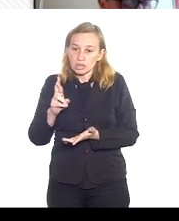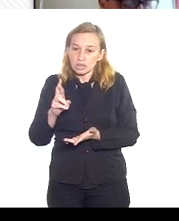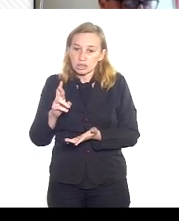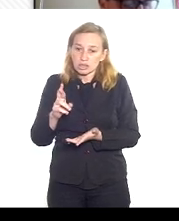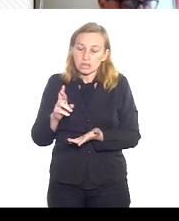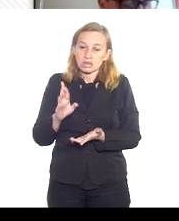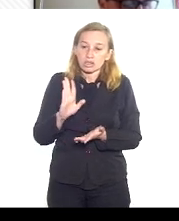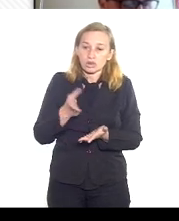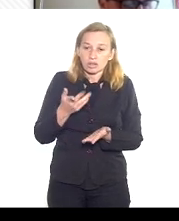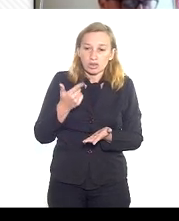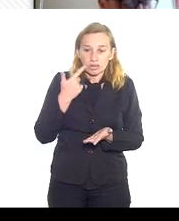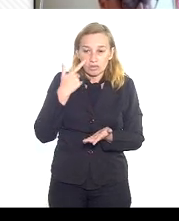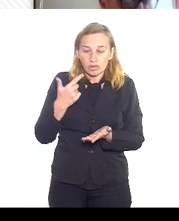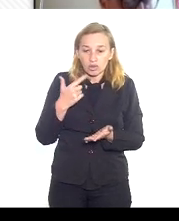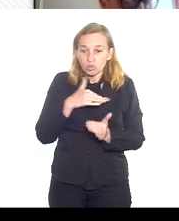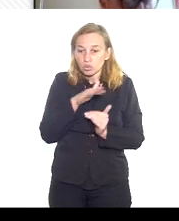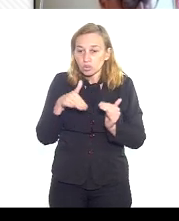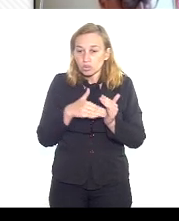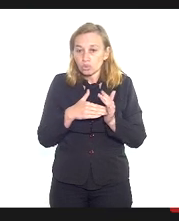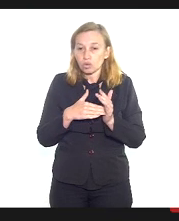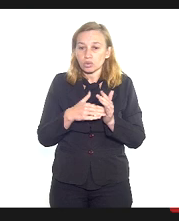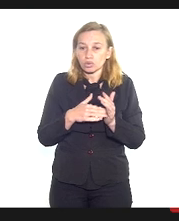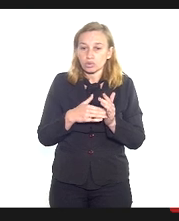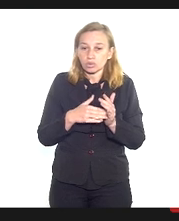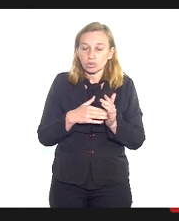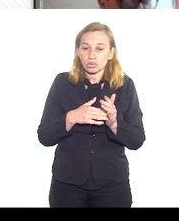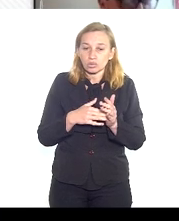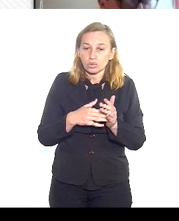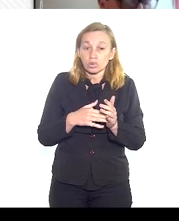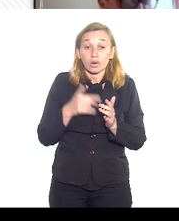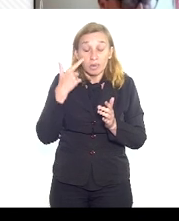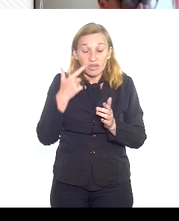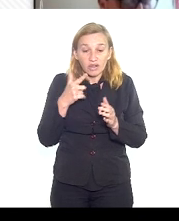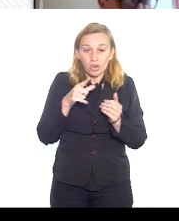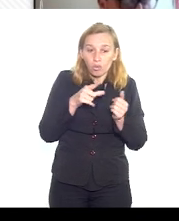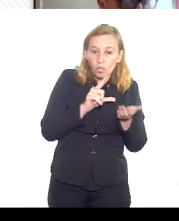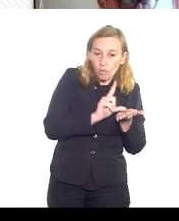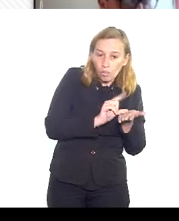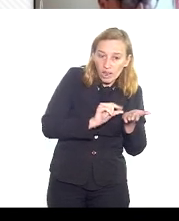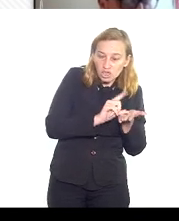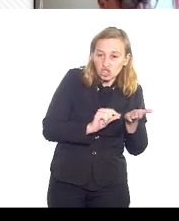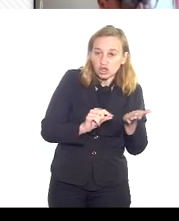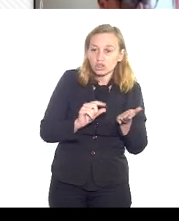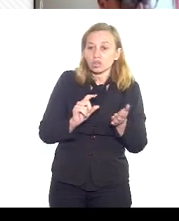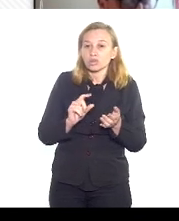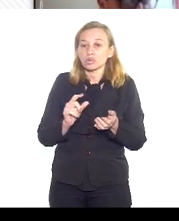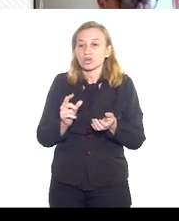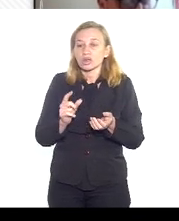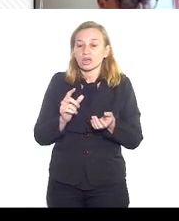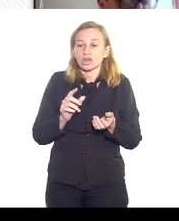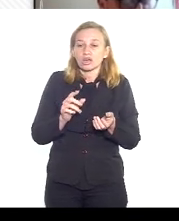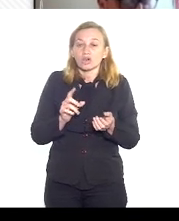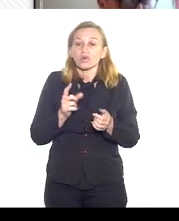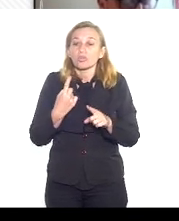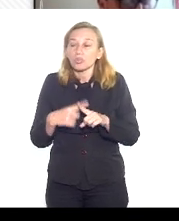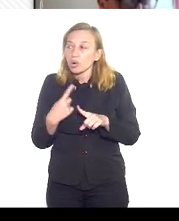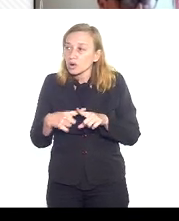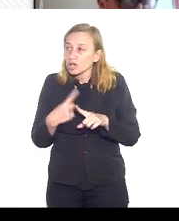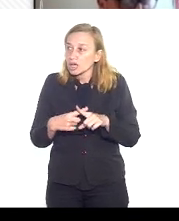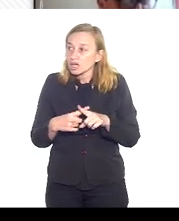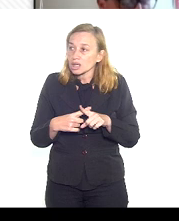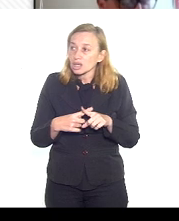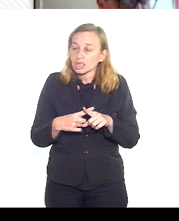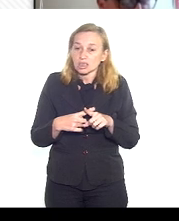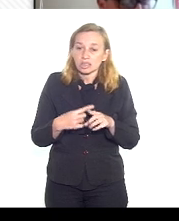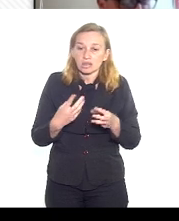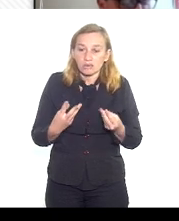gente está indo atrás de toda a métrica para ter certeza se está lá os ativos mesmo, por que que eles não consideraram afretamento, por que que nas depreciações